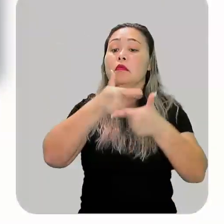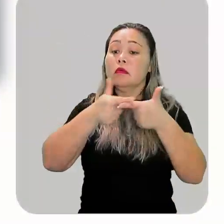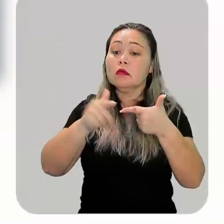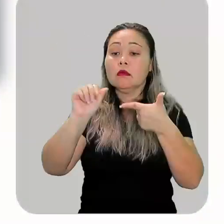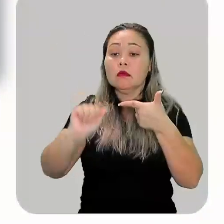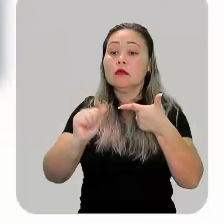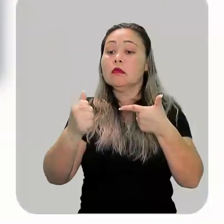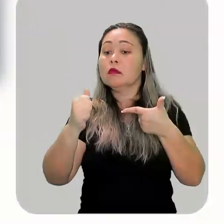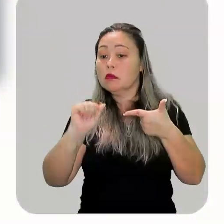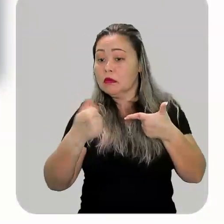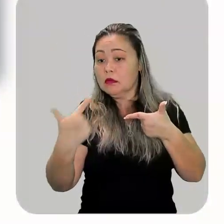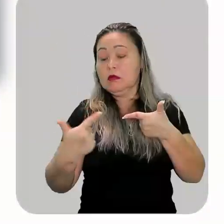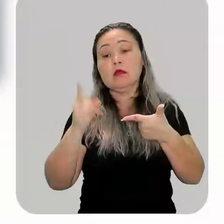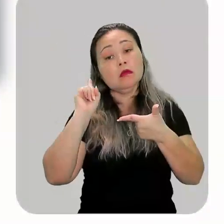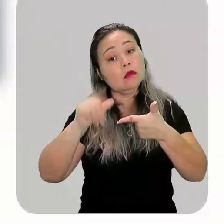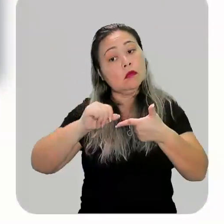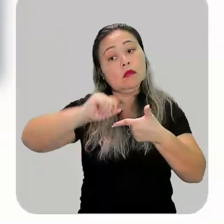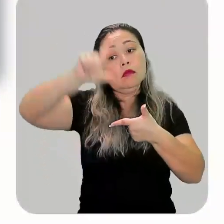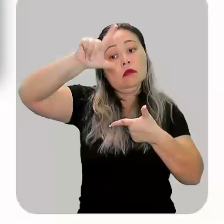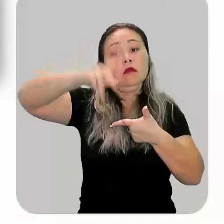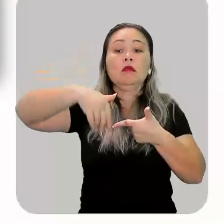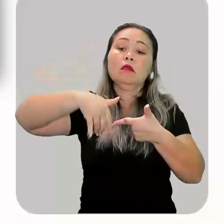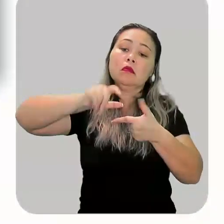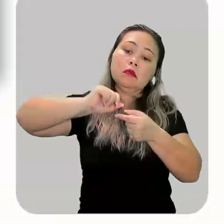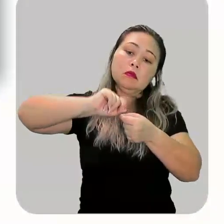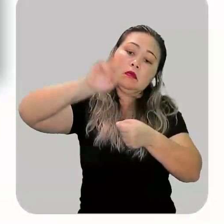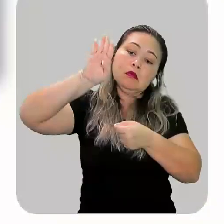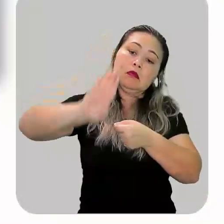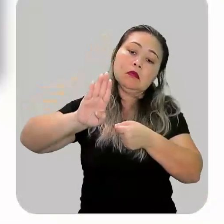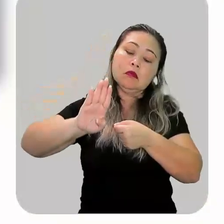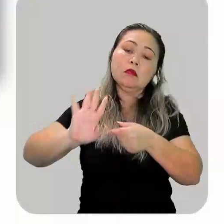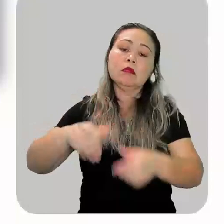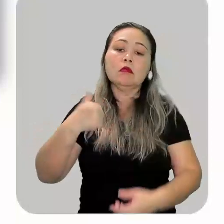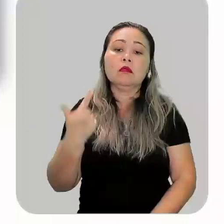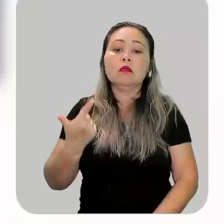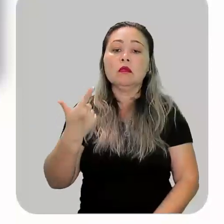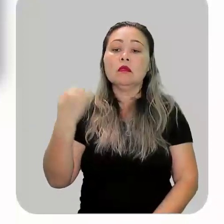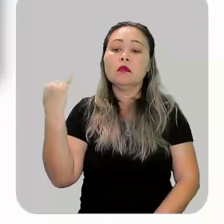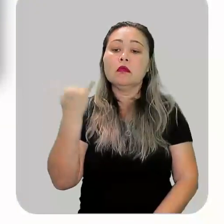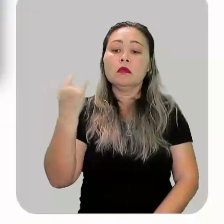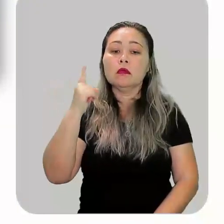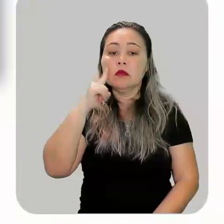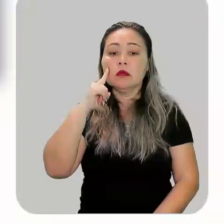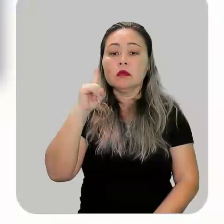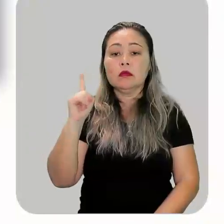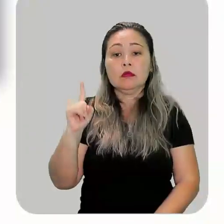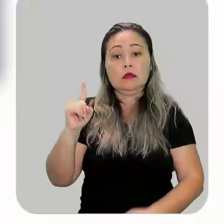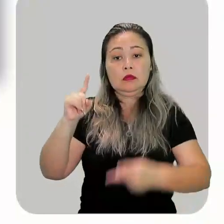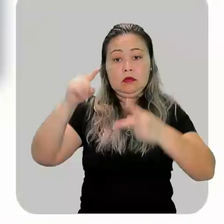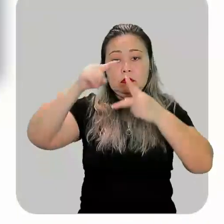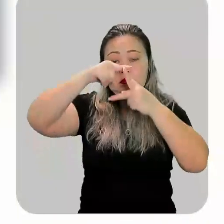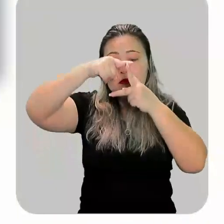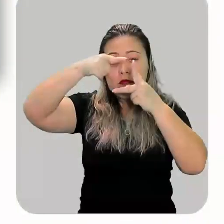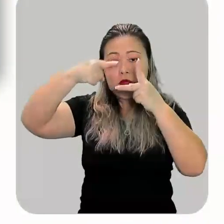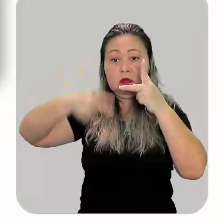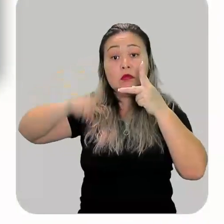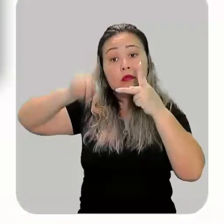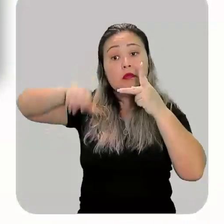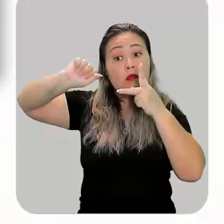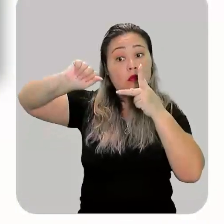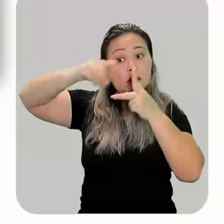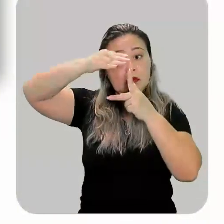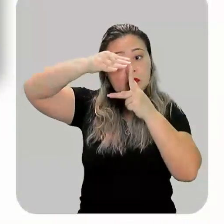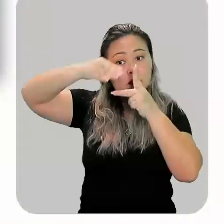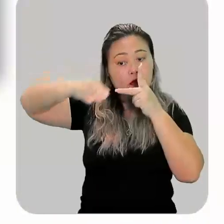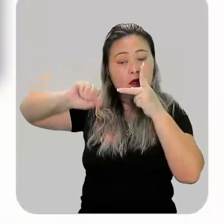dividido por A². Então, o eixo maior está no B. E o importante aqui é a gente lembrar que a hipotenusa é o A,